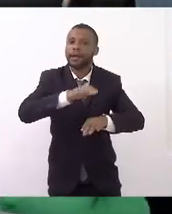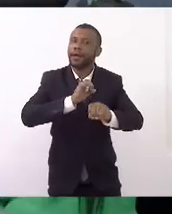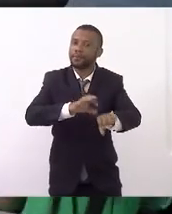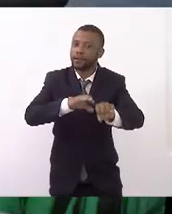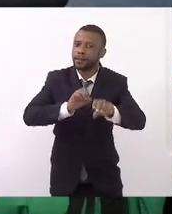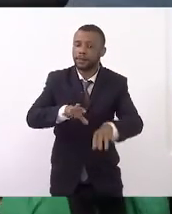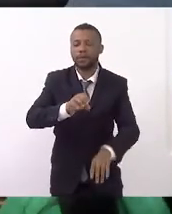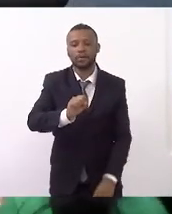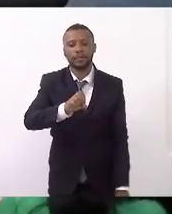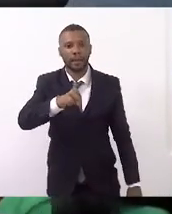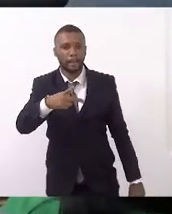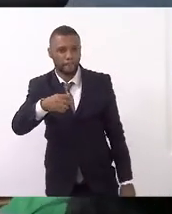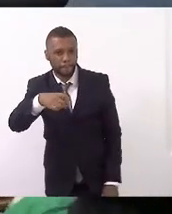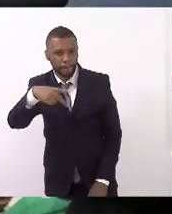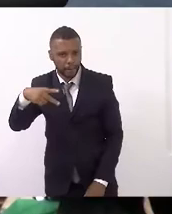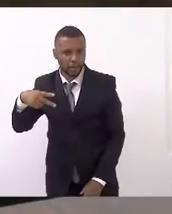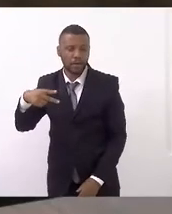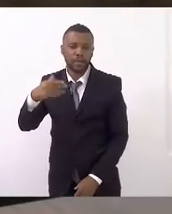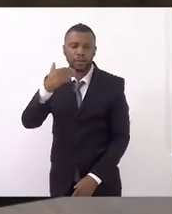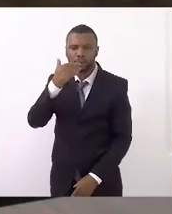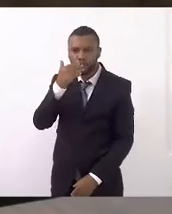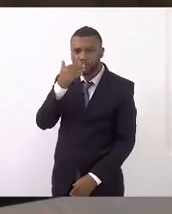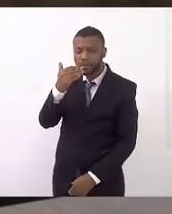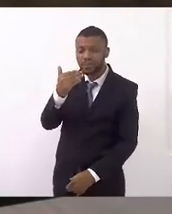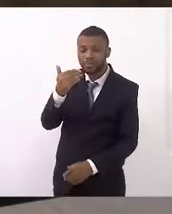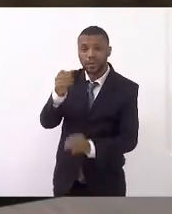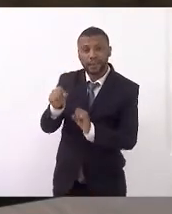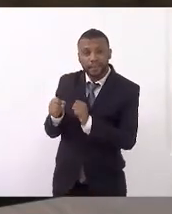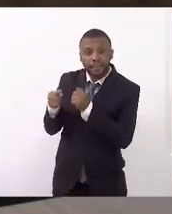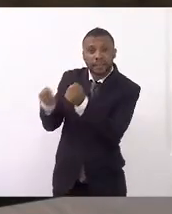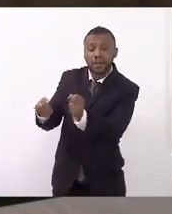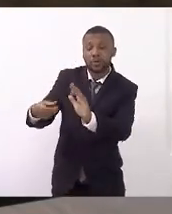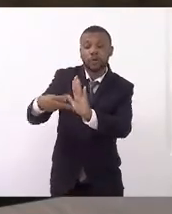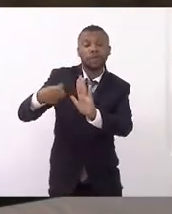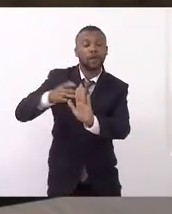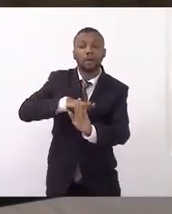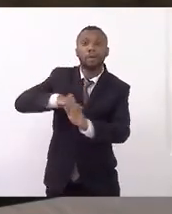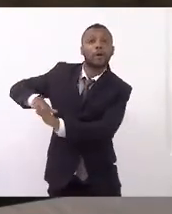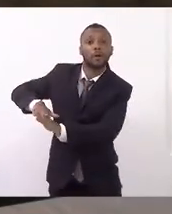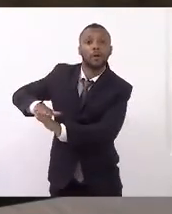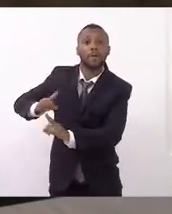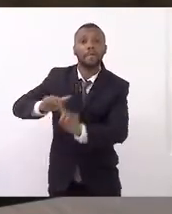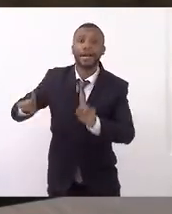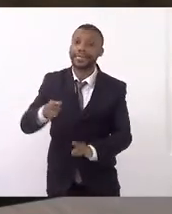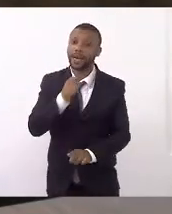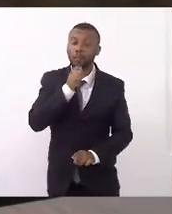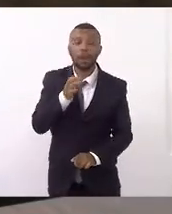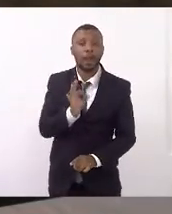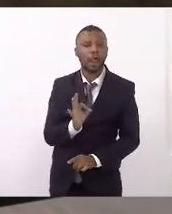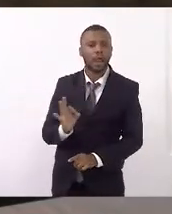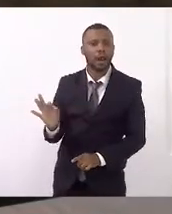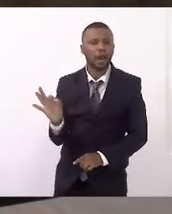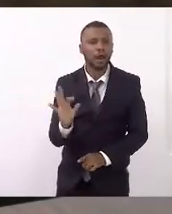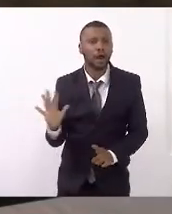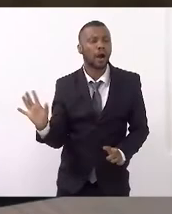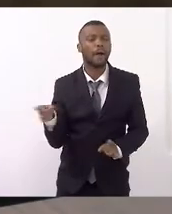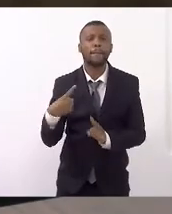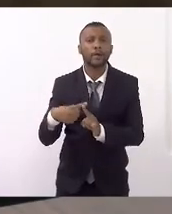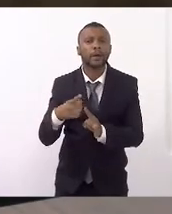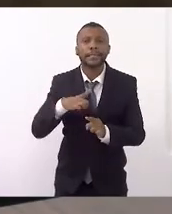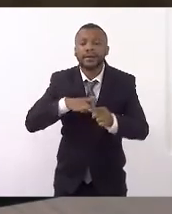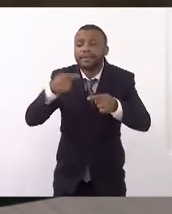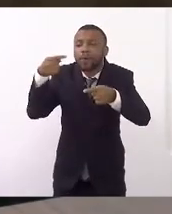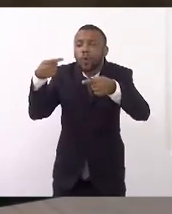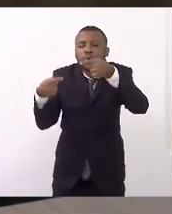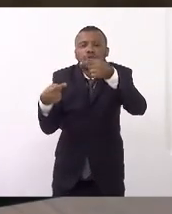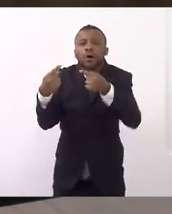defendendo a derrubada do veto e não estão. Por quê? Porque houve sim o